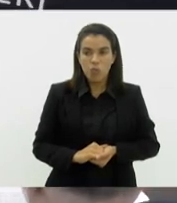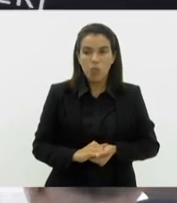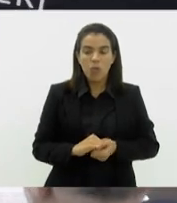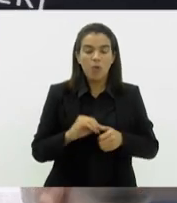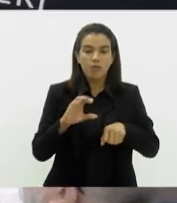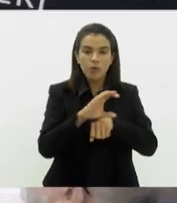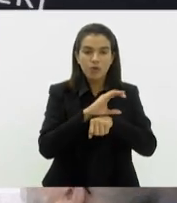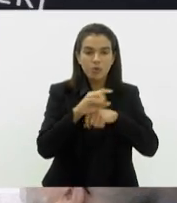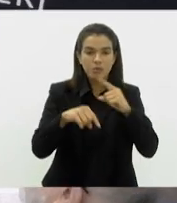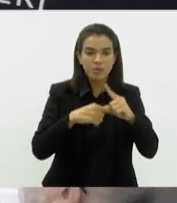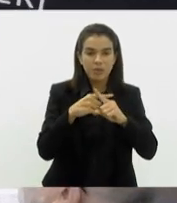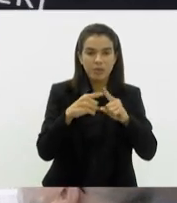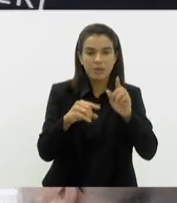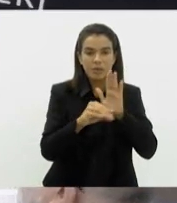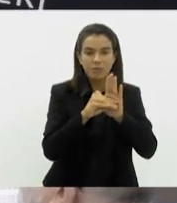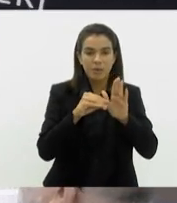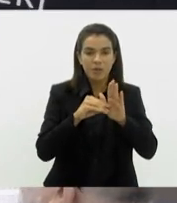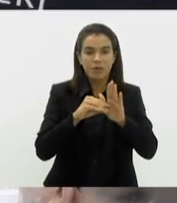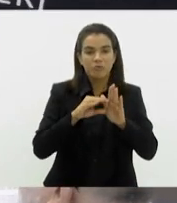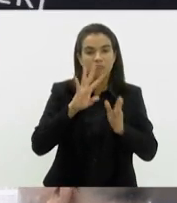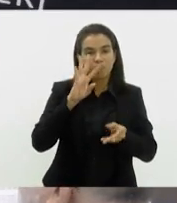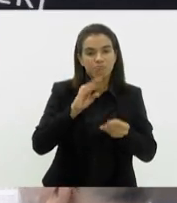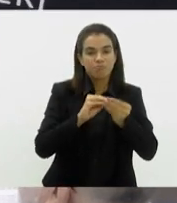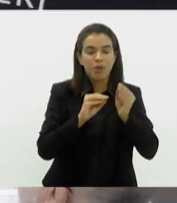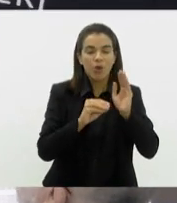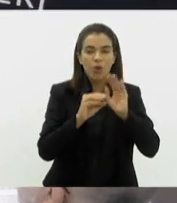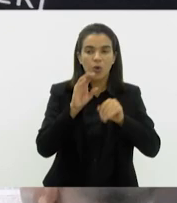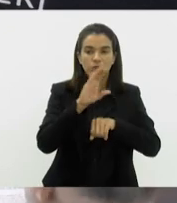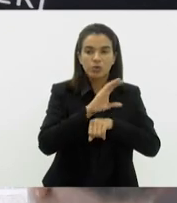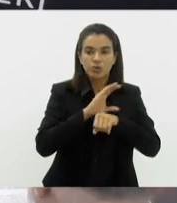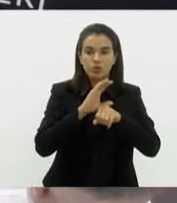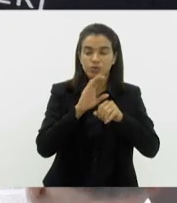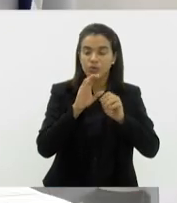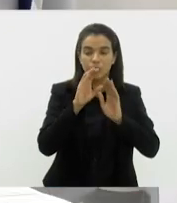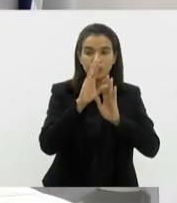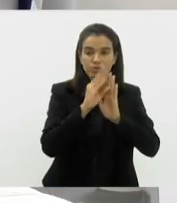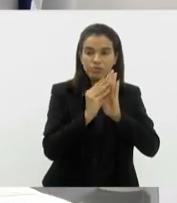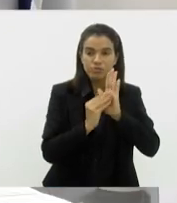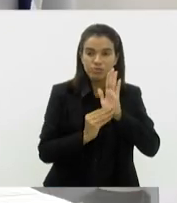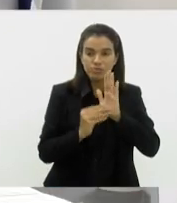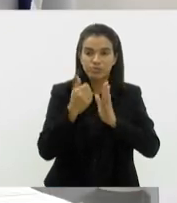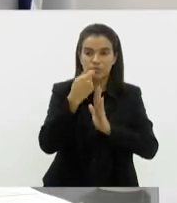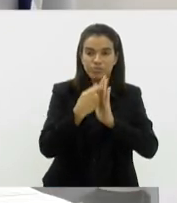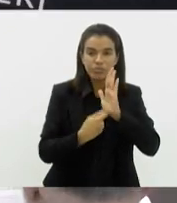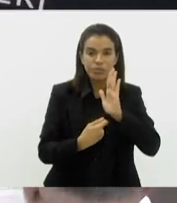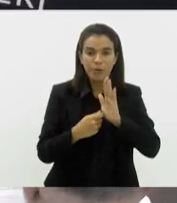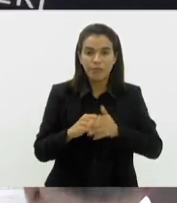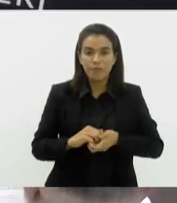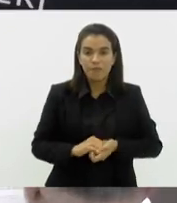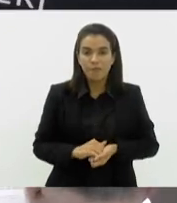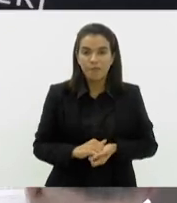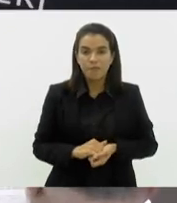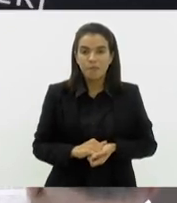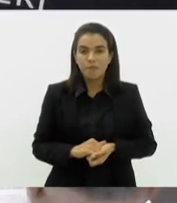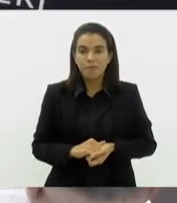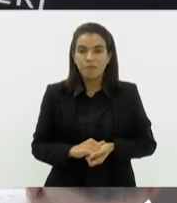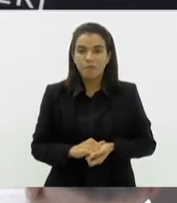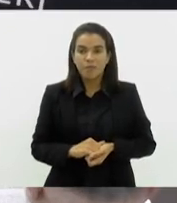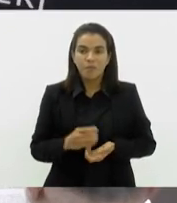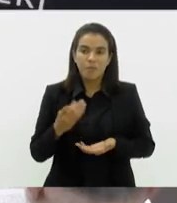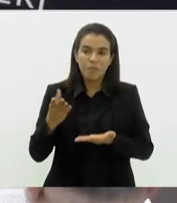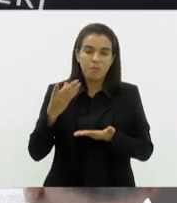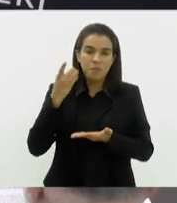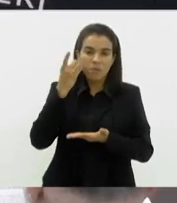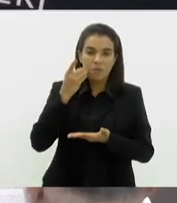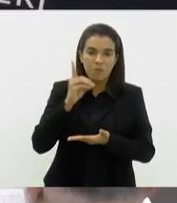Constitucionalidade com emendas, concluindo por substitutivo. Em discussão. Senhor presidente. Para discutir, deputado Luiz Paulo. O deputado Dell'Aroria está sofrendo